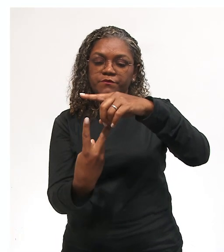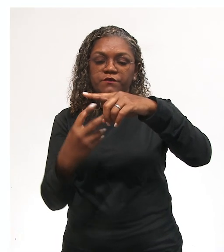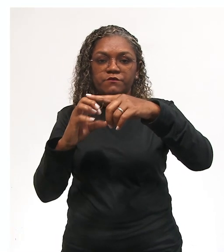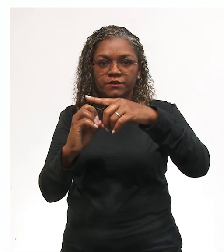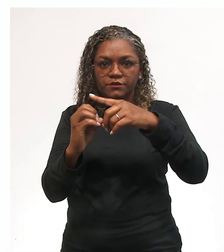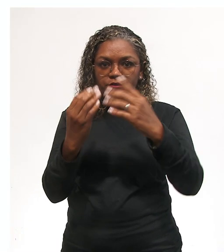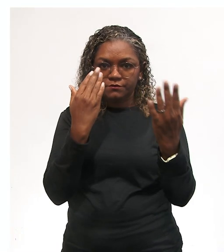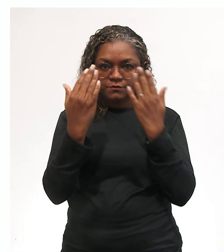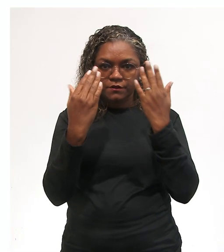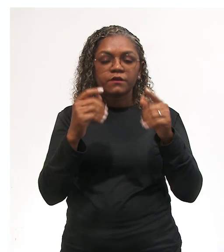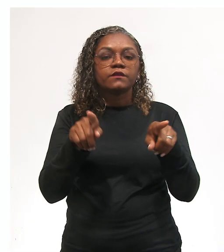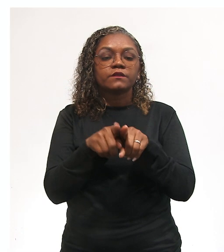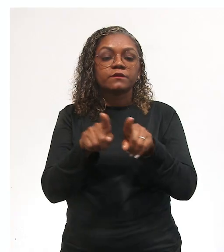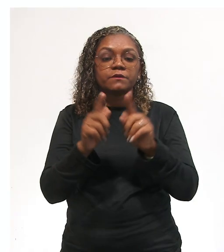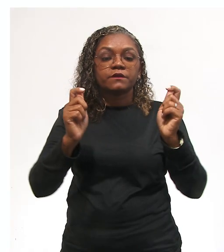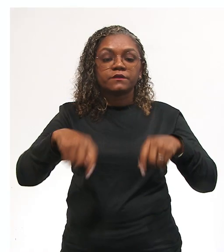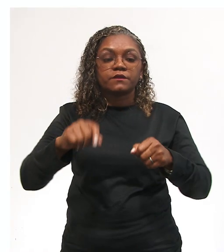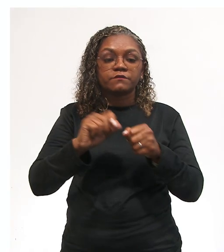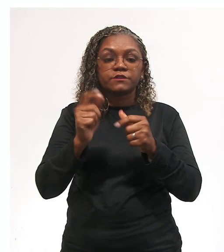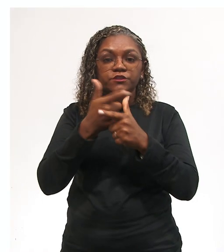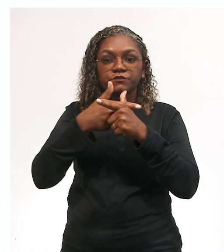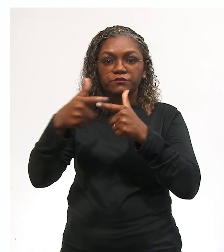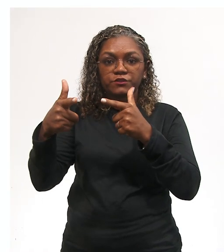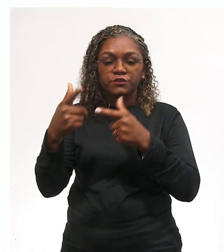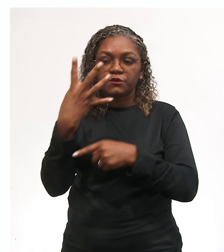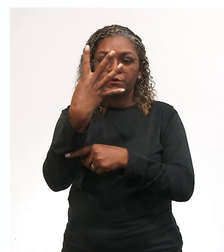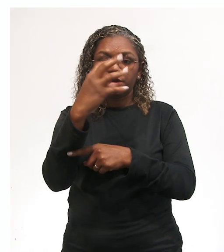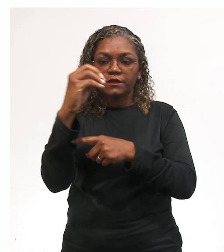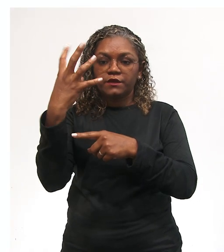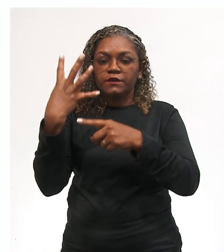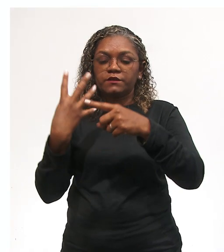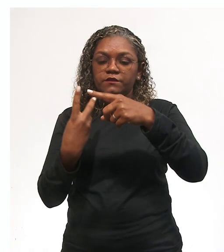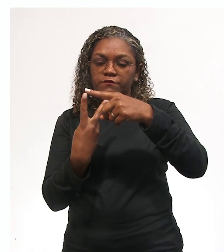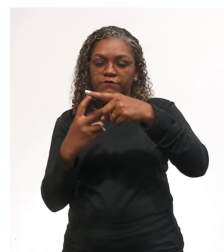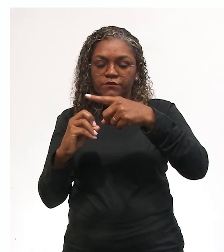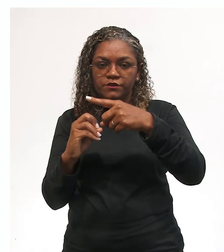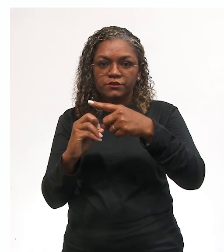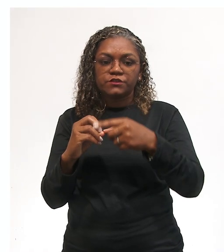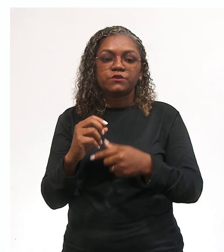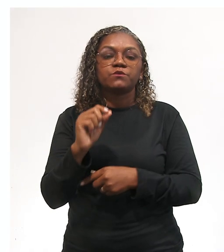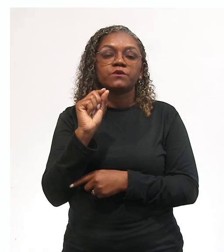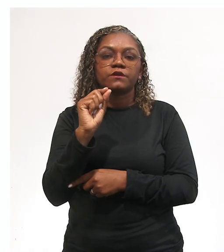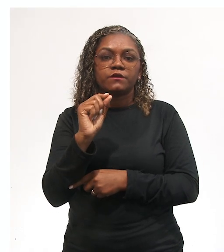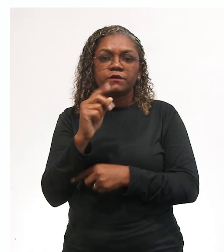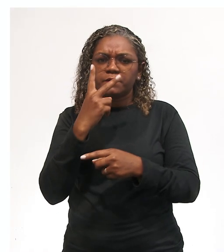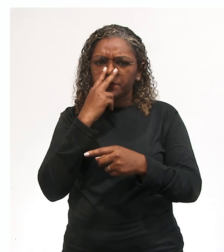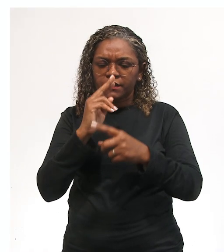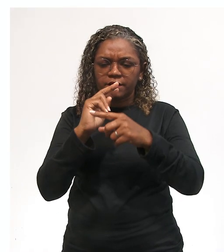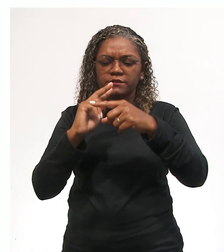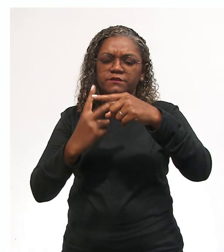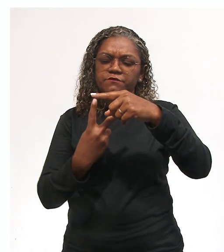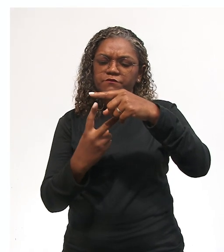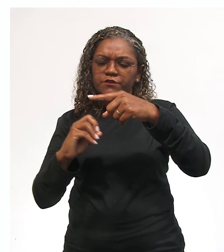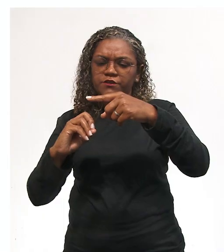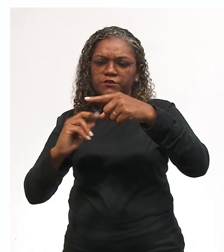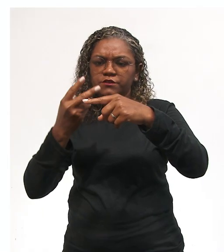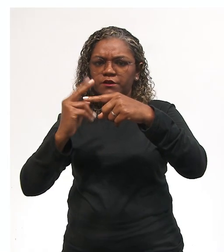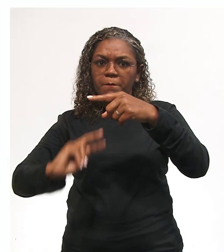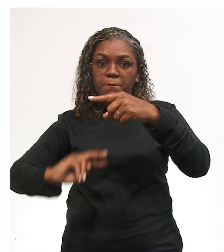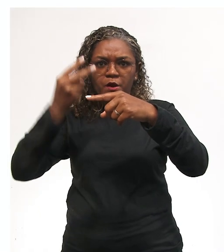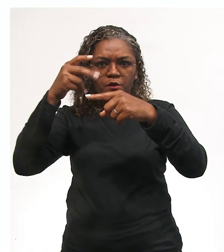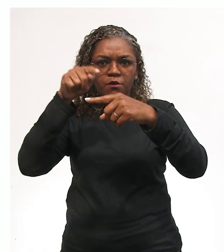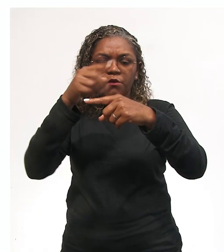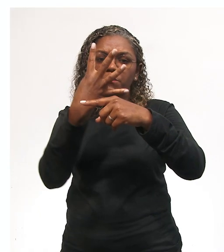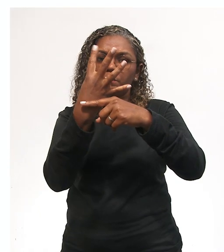essa razão e verificar que o valor do produto A custa o dobro do valor do produto B.